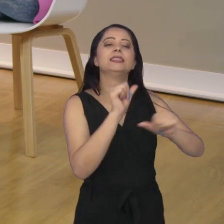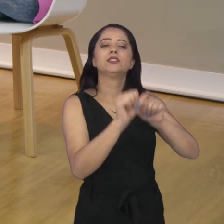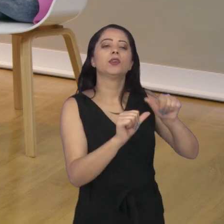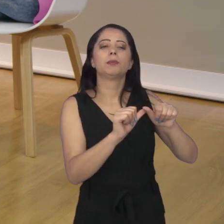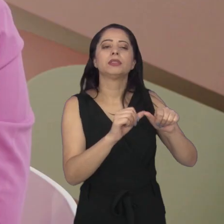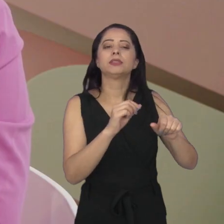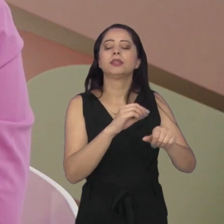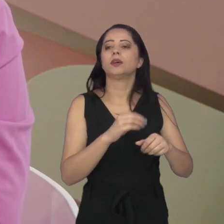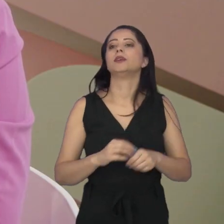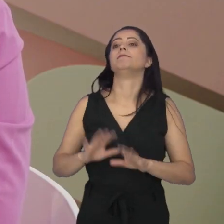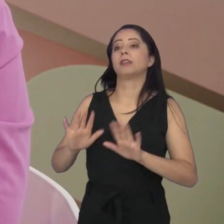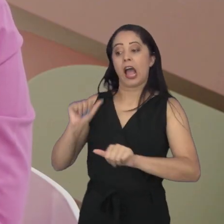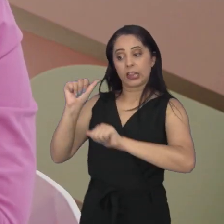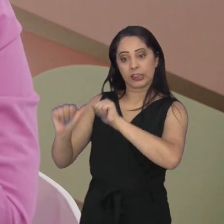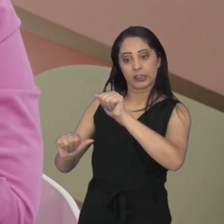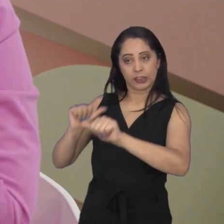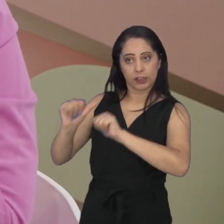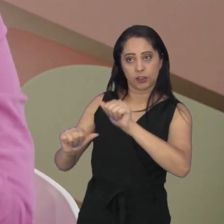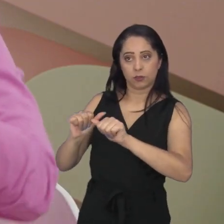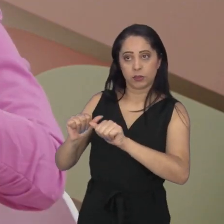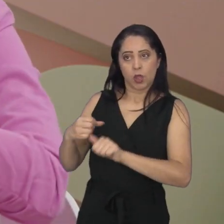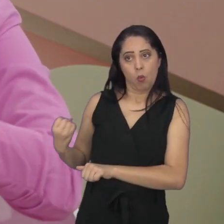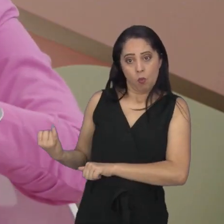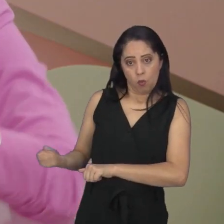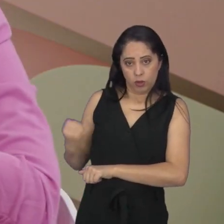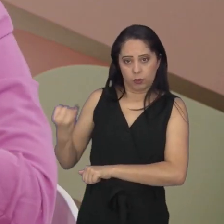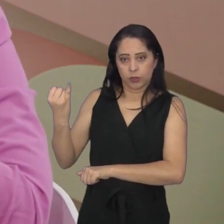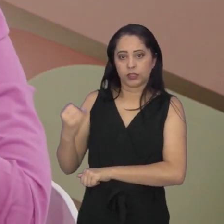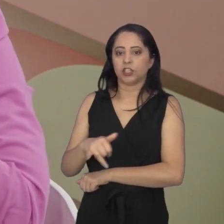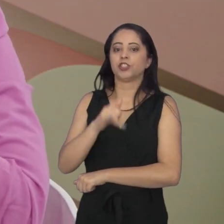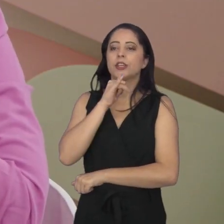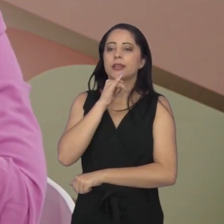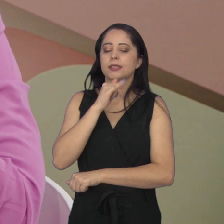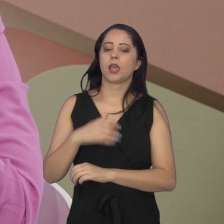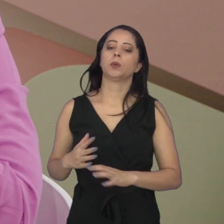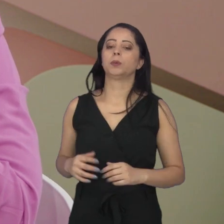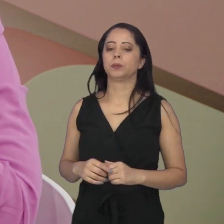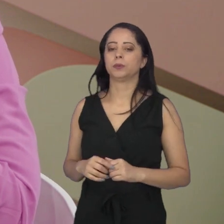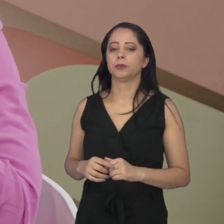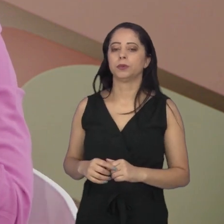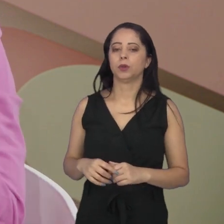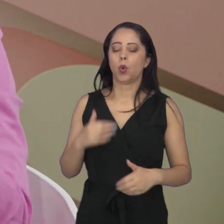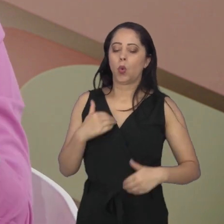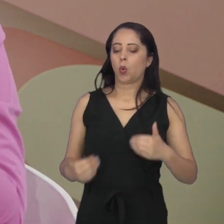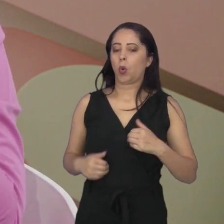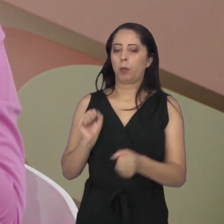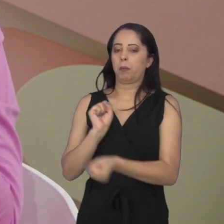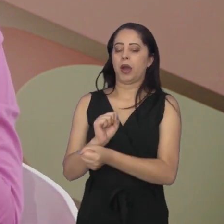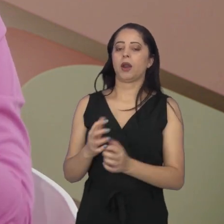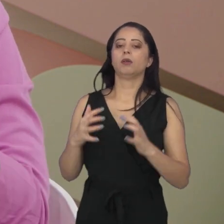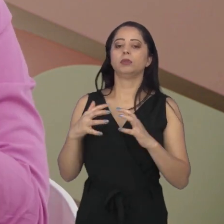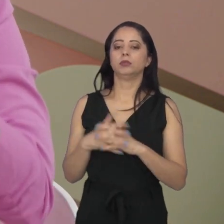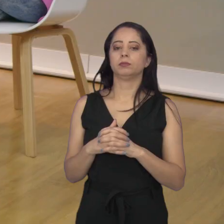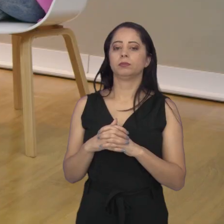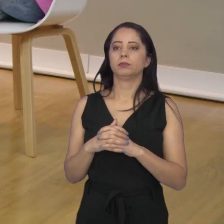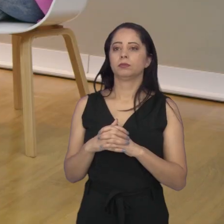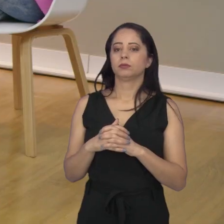transformação é muito importante, porque a gente está aqui, ó, na inércia, né? No corpo parado. Aí vem o tronco